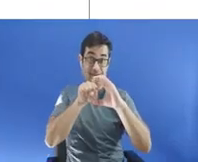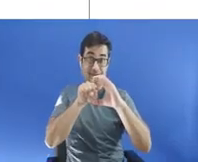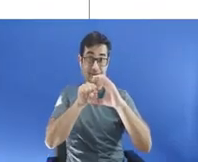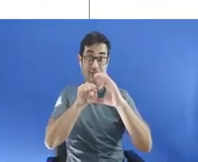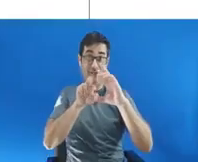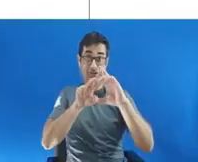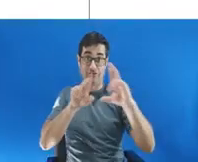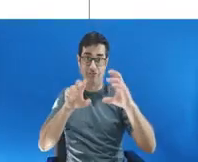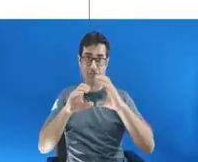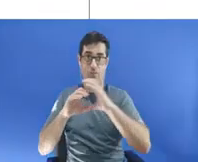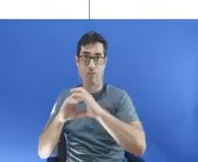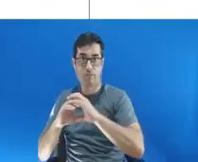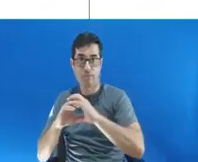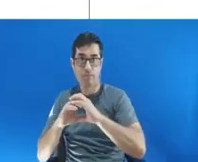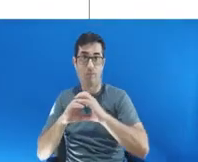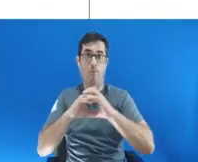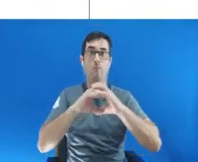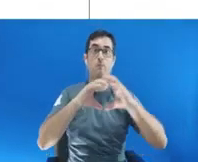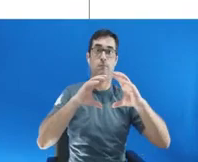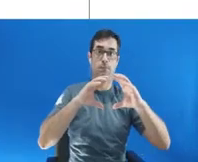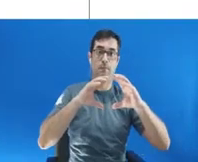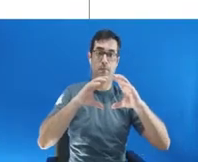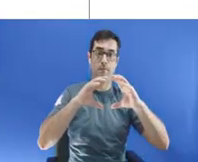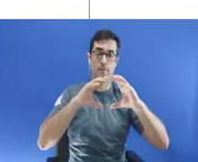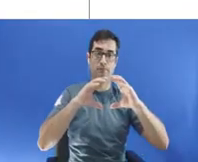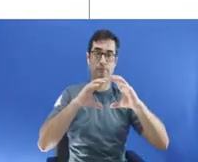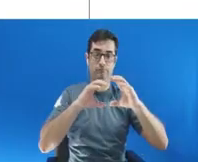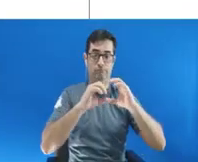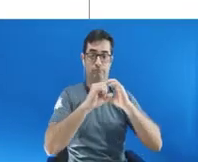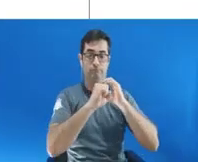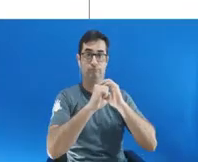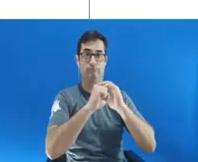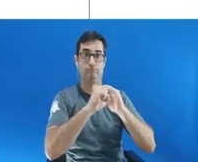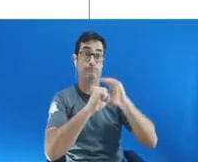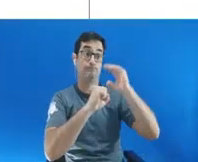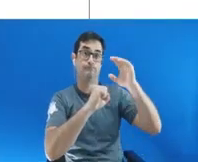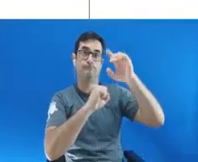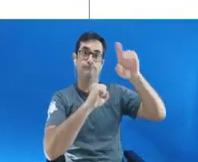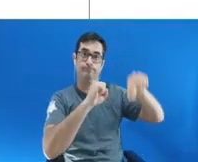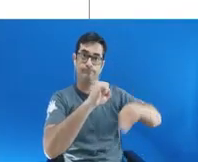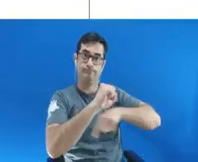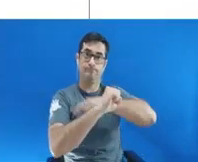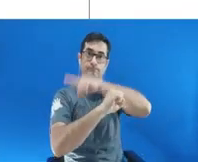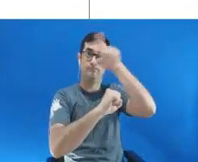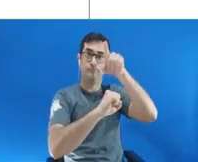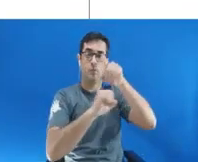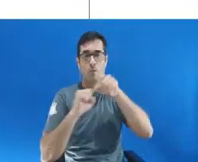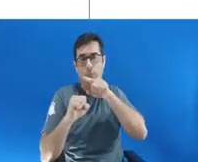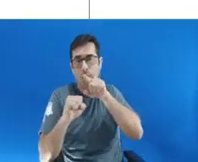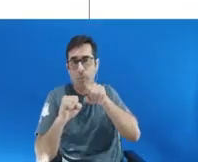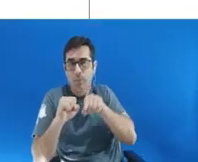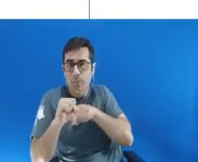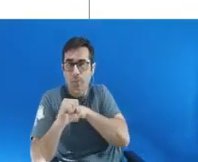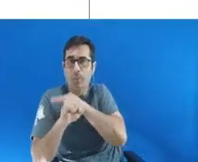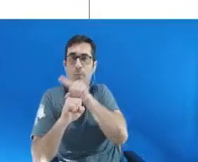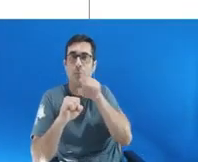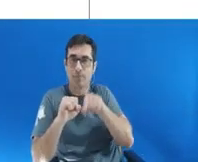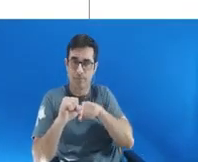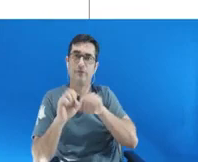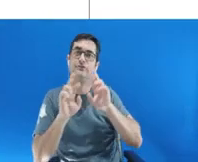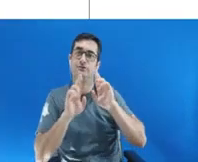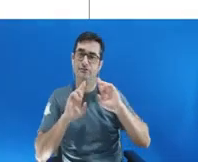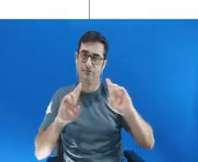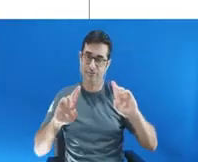esse aqui. Então, o número quântico principal relacionado ao número quântico secundário, ele vai